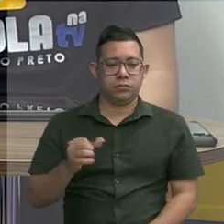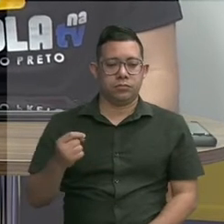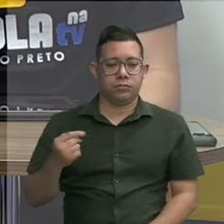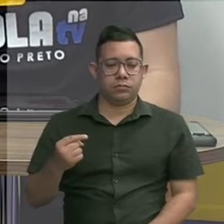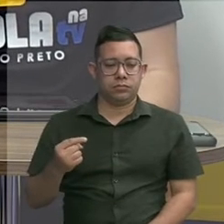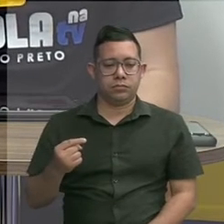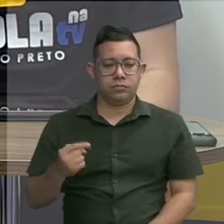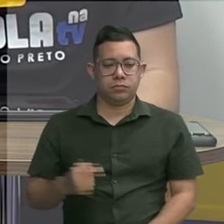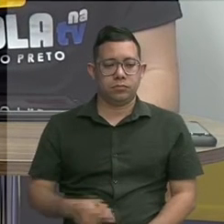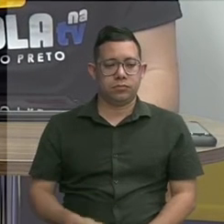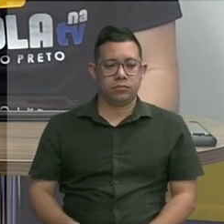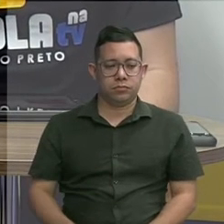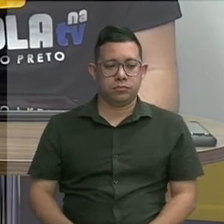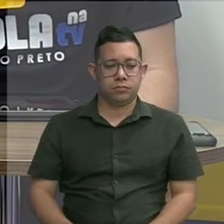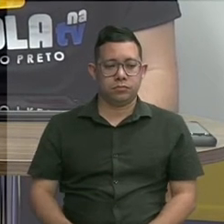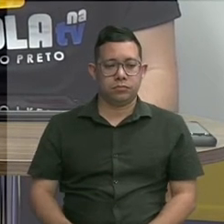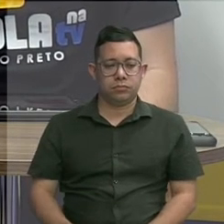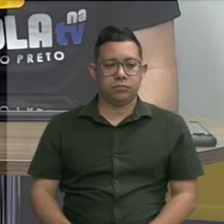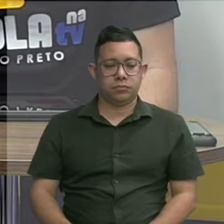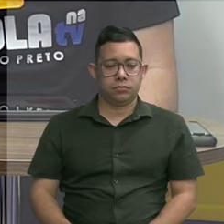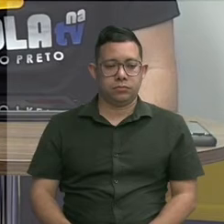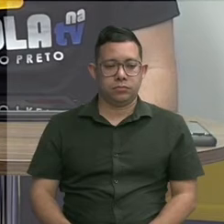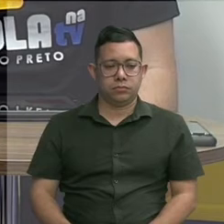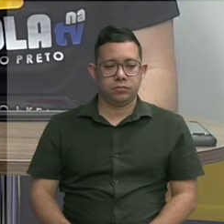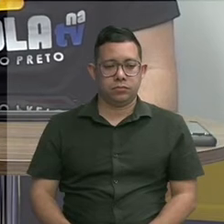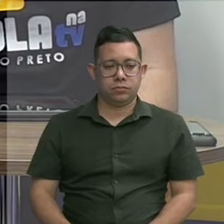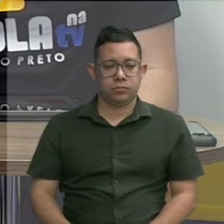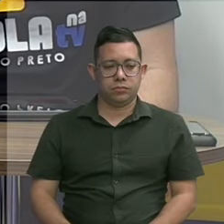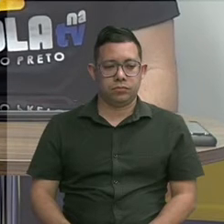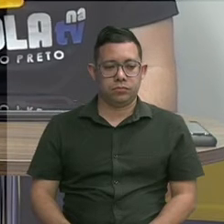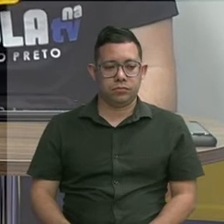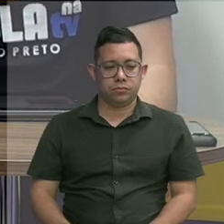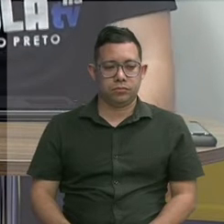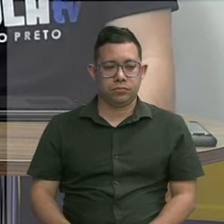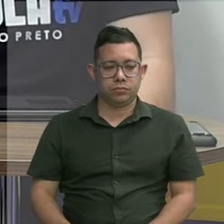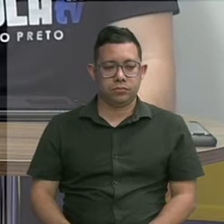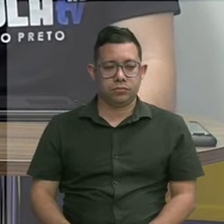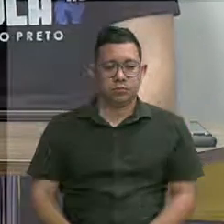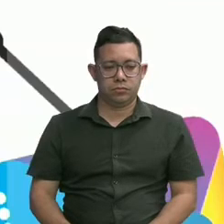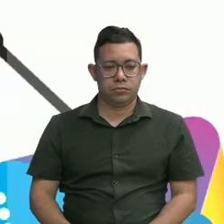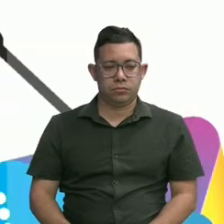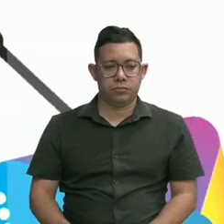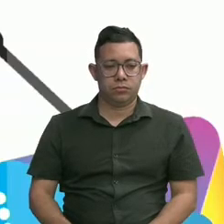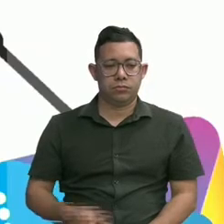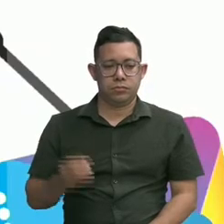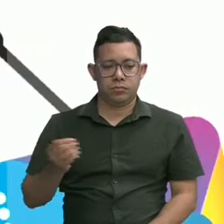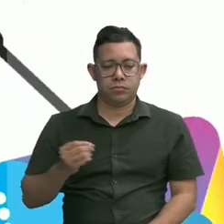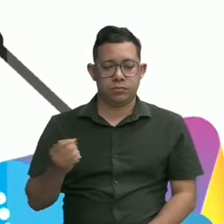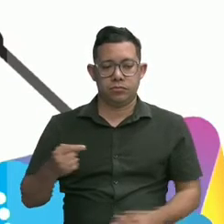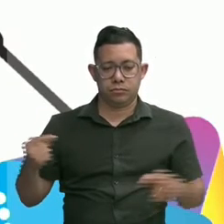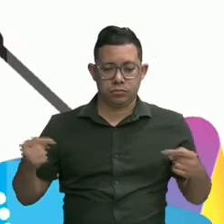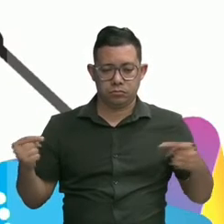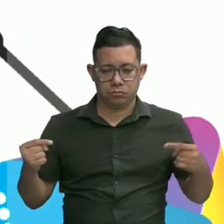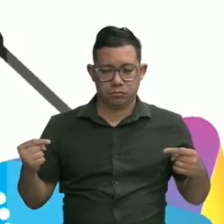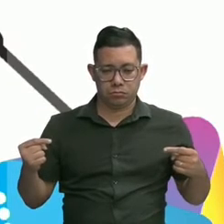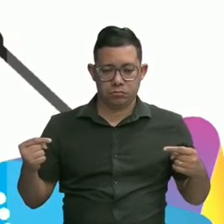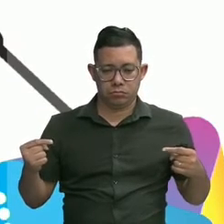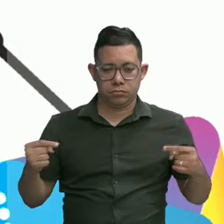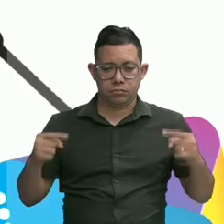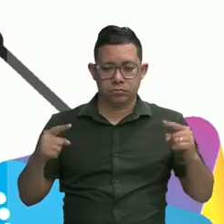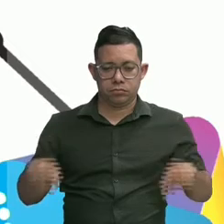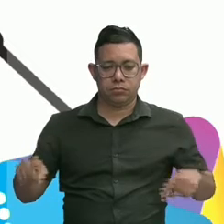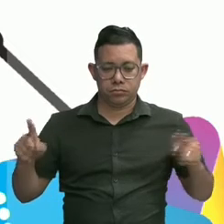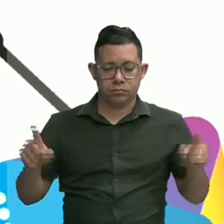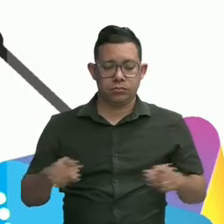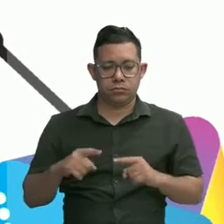negativo tomo - 49 = - 2x ao quadrado como ficou negativo dos dois lados a